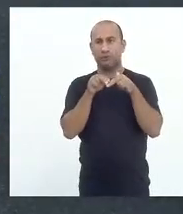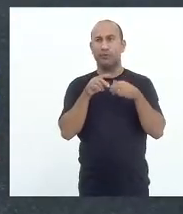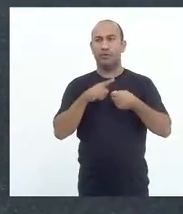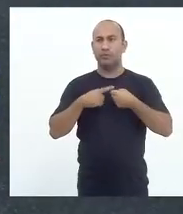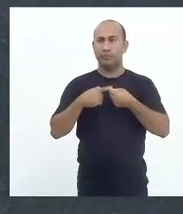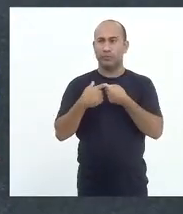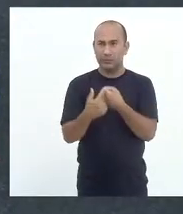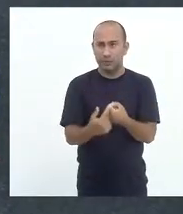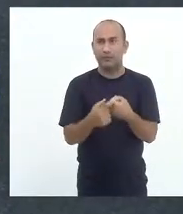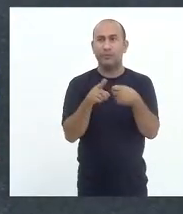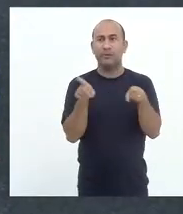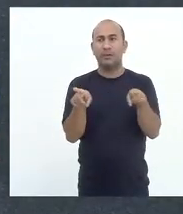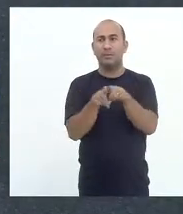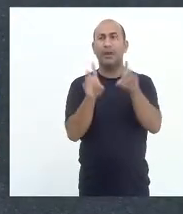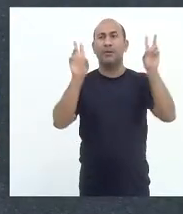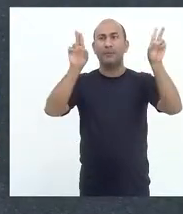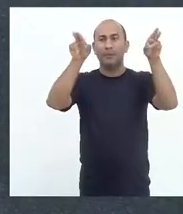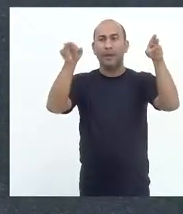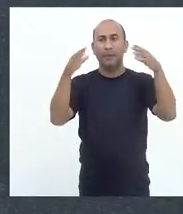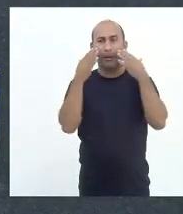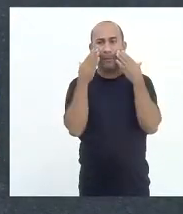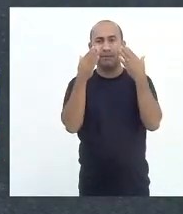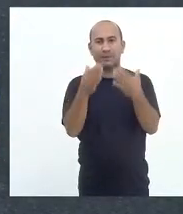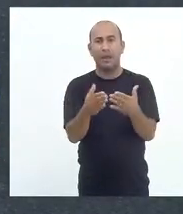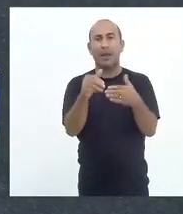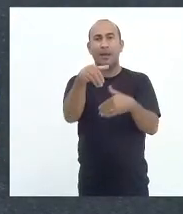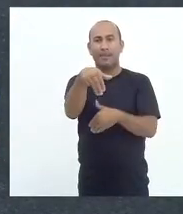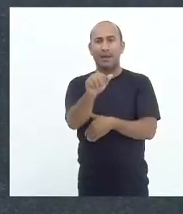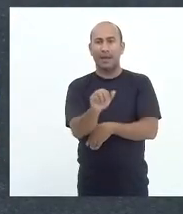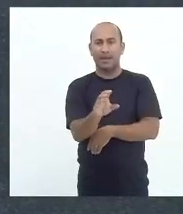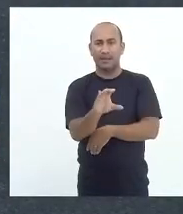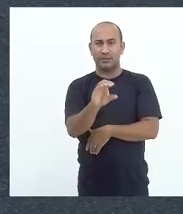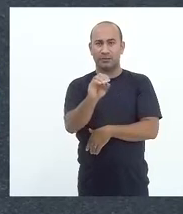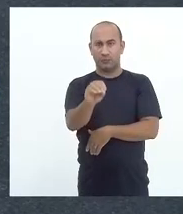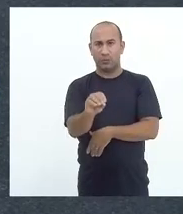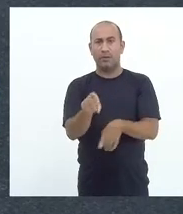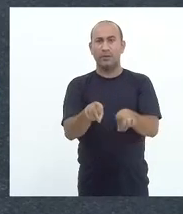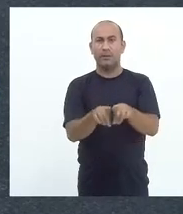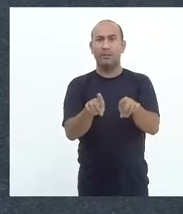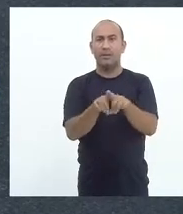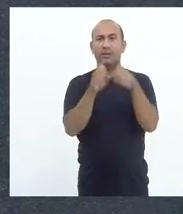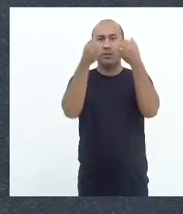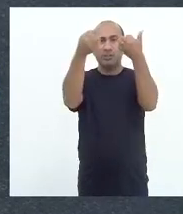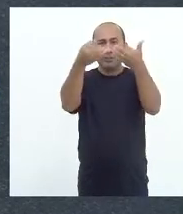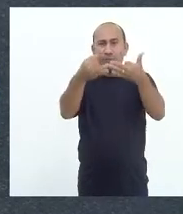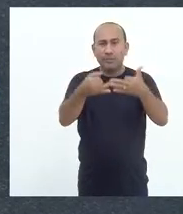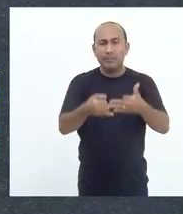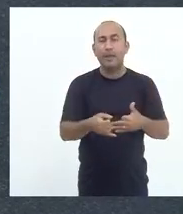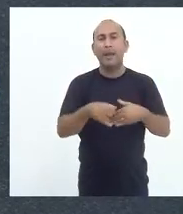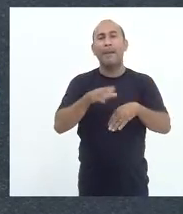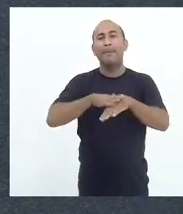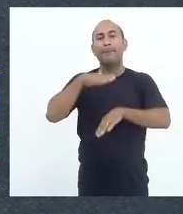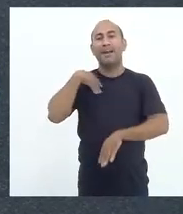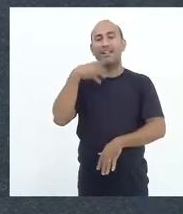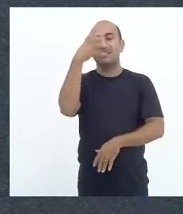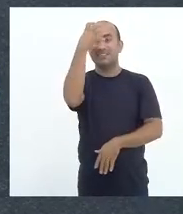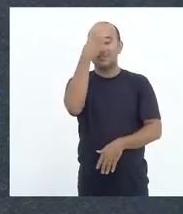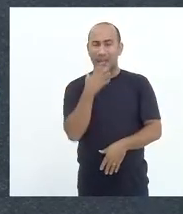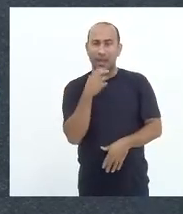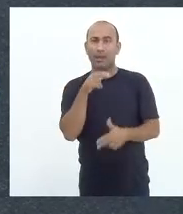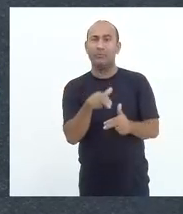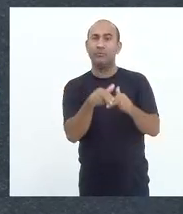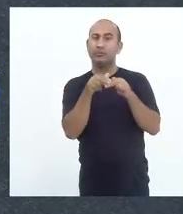que foi apresentado, o deputado Márcio Pacheco estabelece alguns parâmetros mais rigorosos para